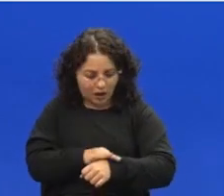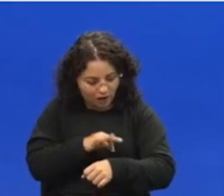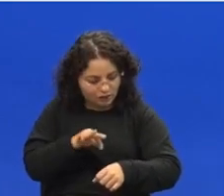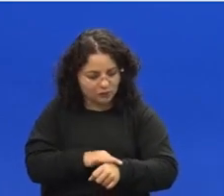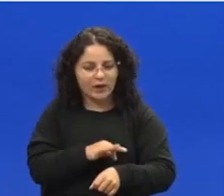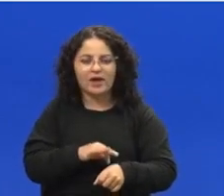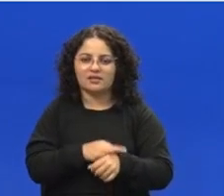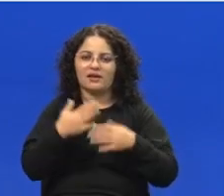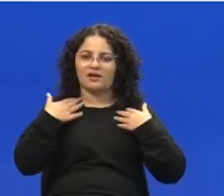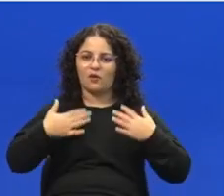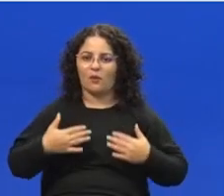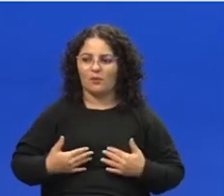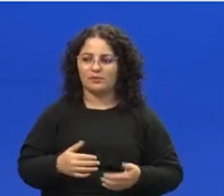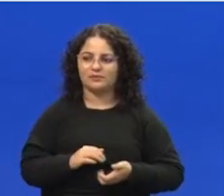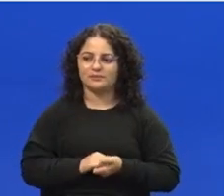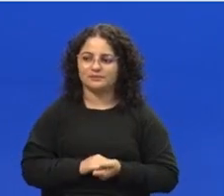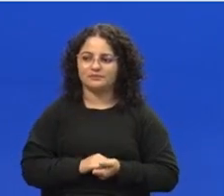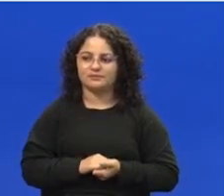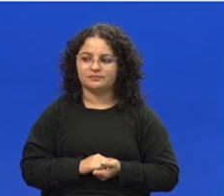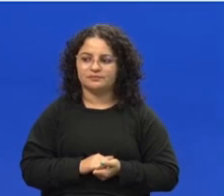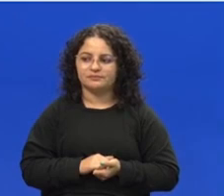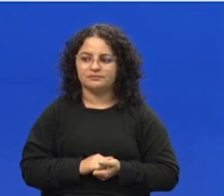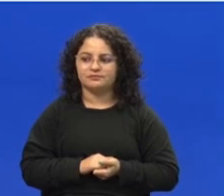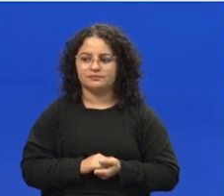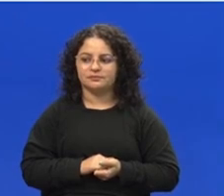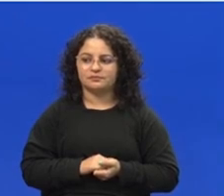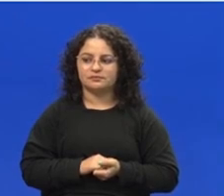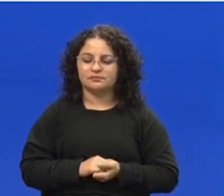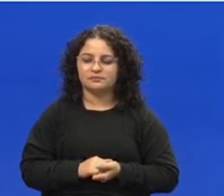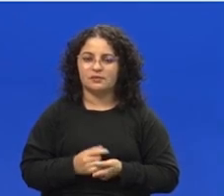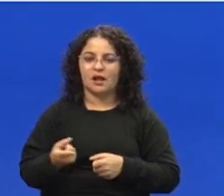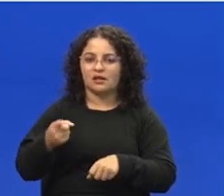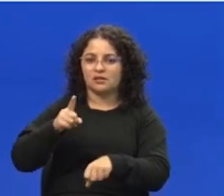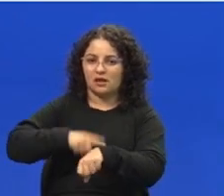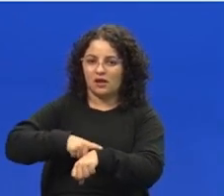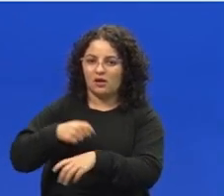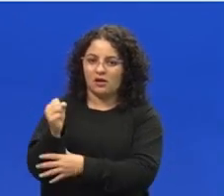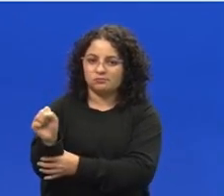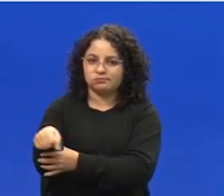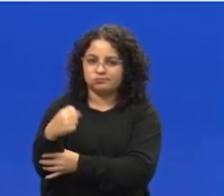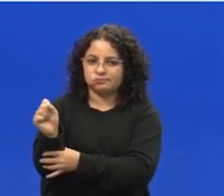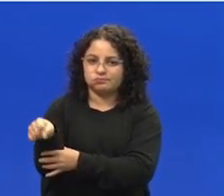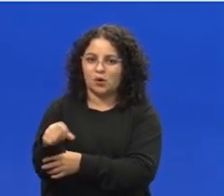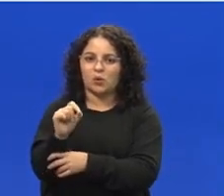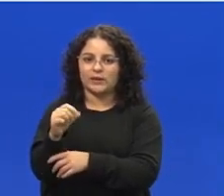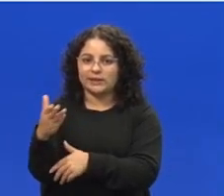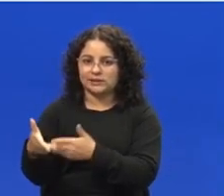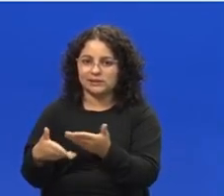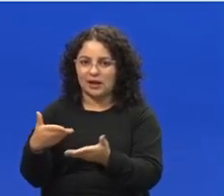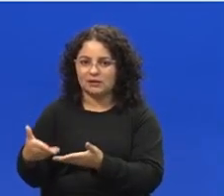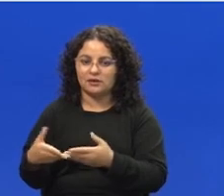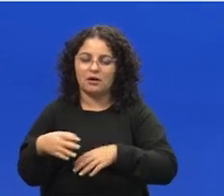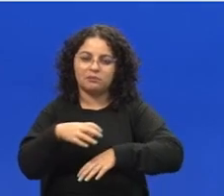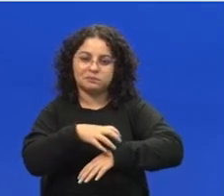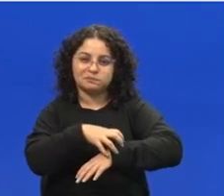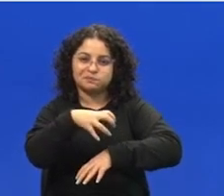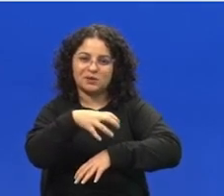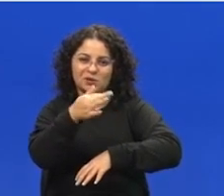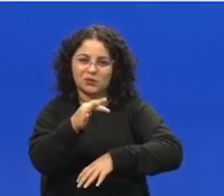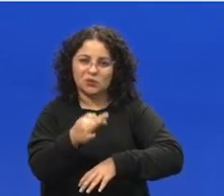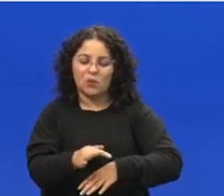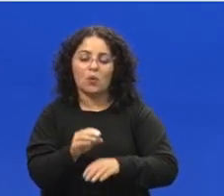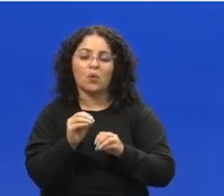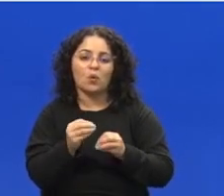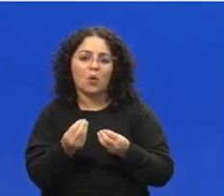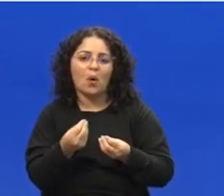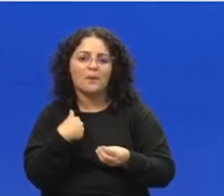meu esqueleto. No processo de reabilitação, então, o que a gente trata? Edema e dor. O que eu posso utilizar